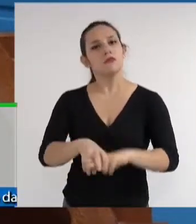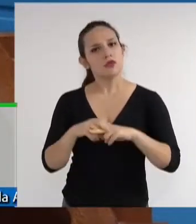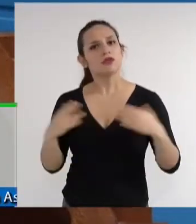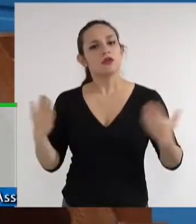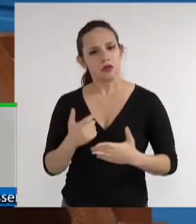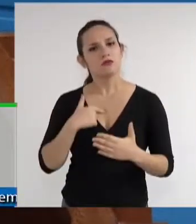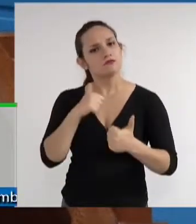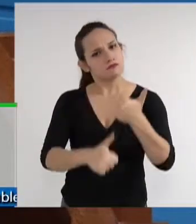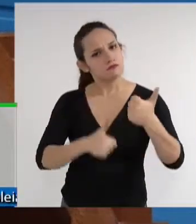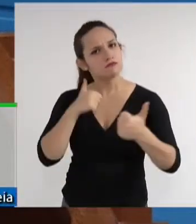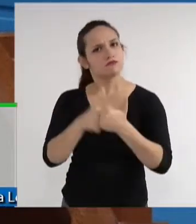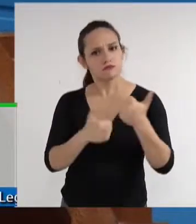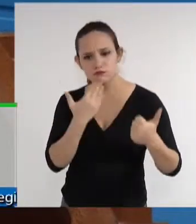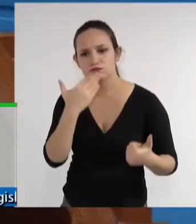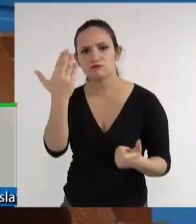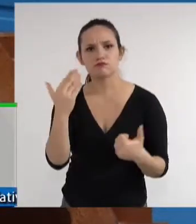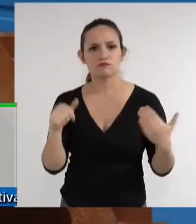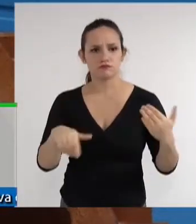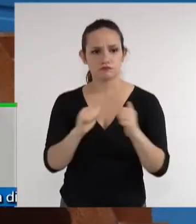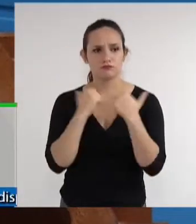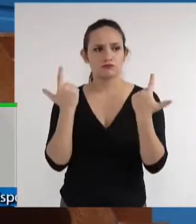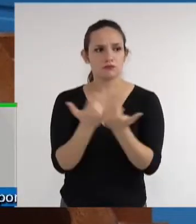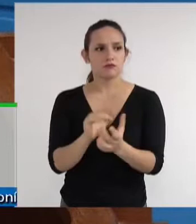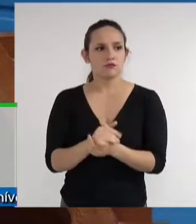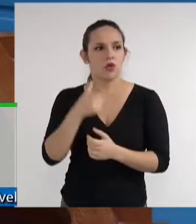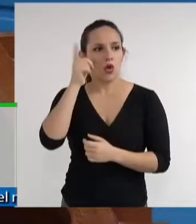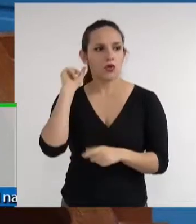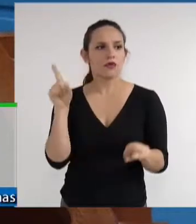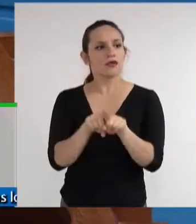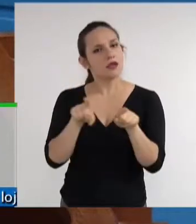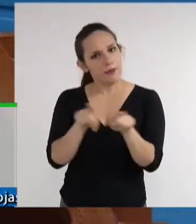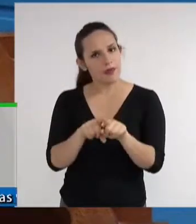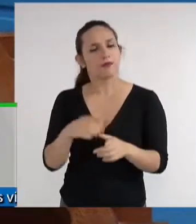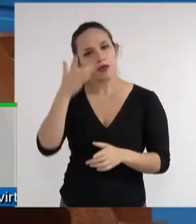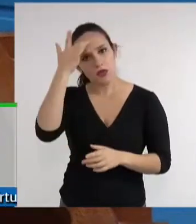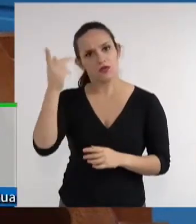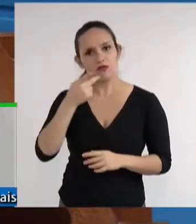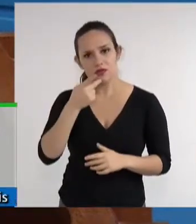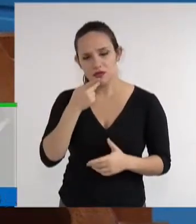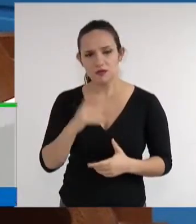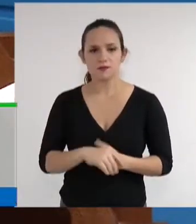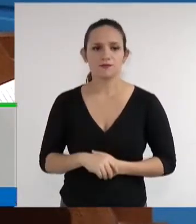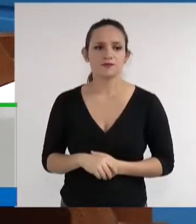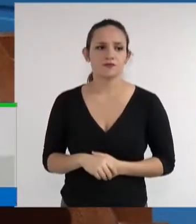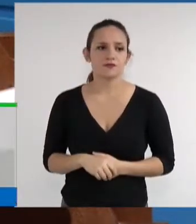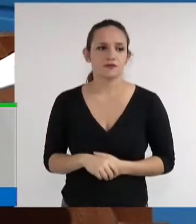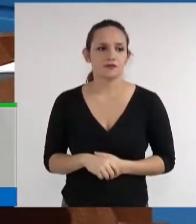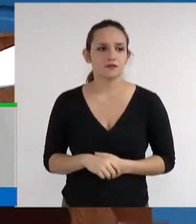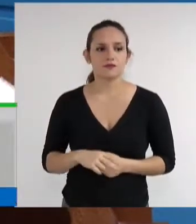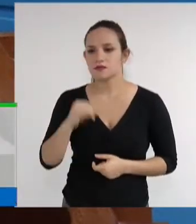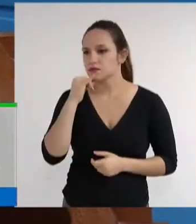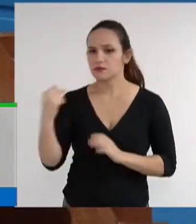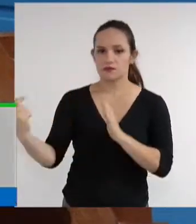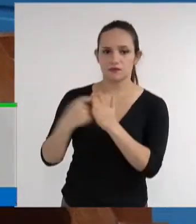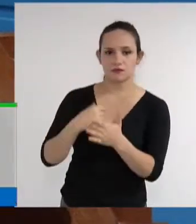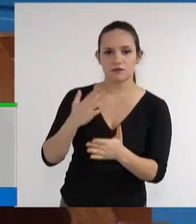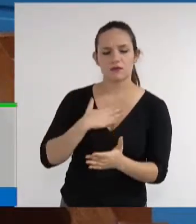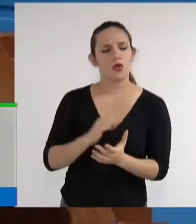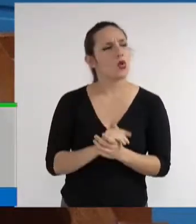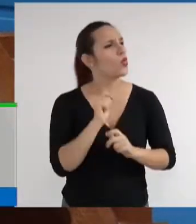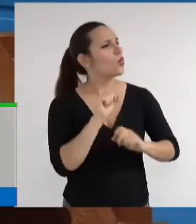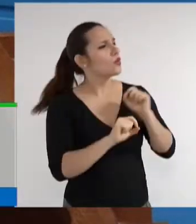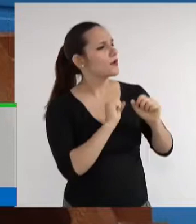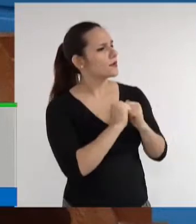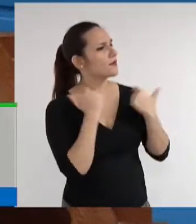estamos fazendo aqui na Assembleia Legislativa. Ontem, inclusive, foi comentado isso, né? Quando perguntou, e o que a Assembleia Legislativa está